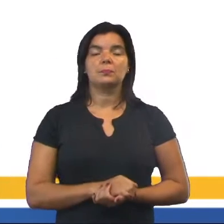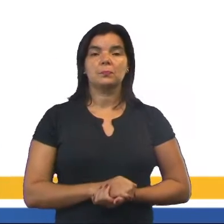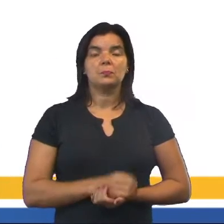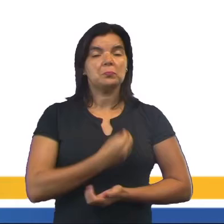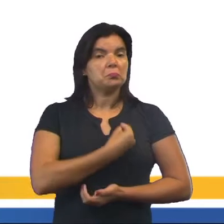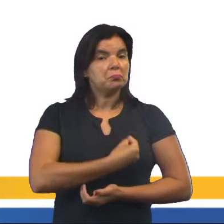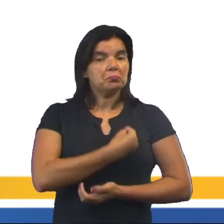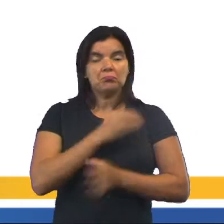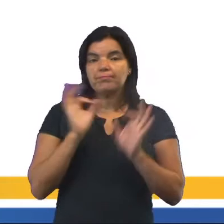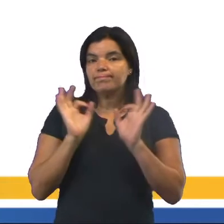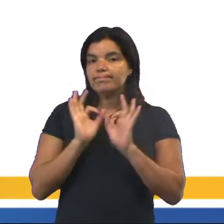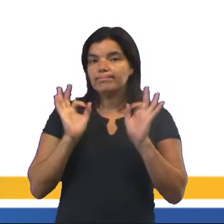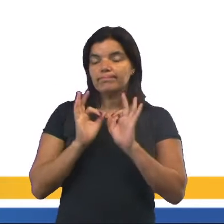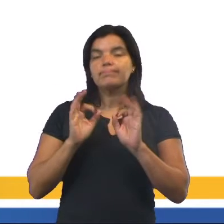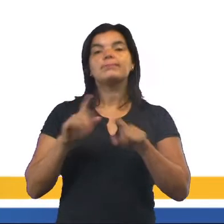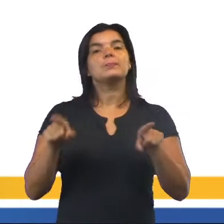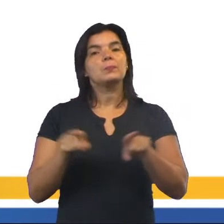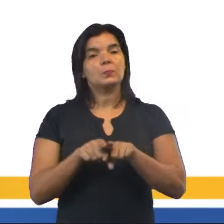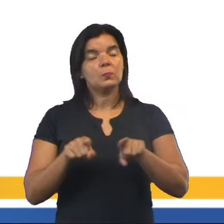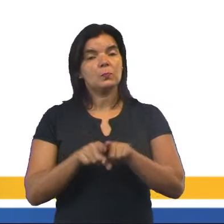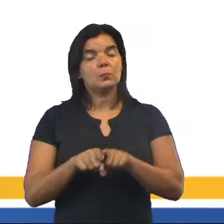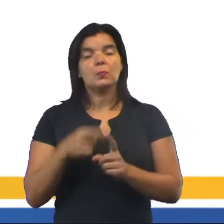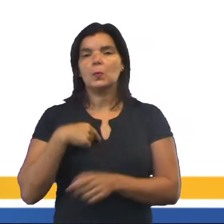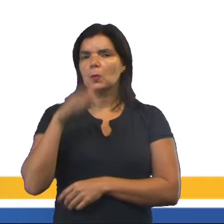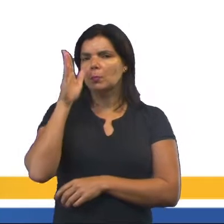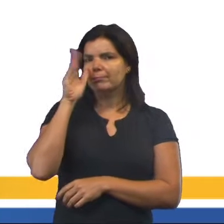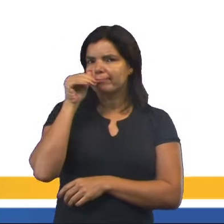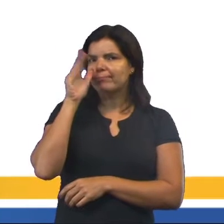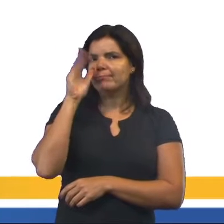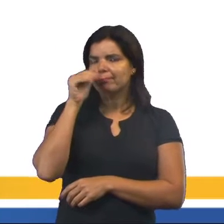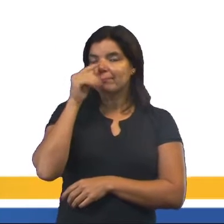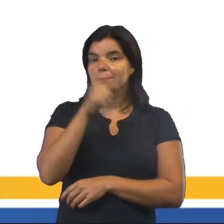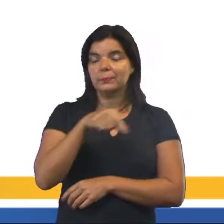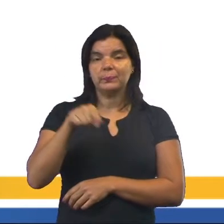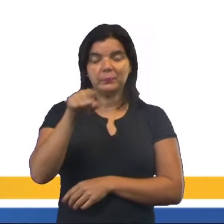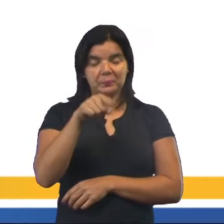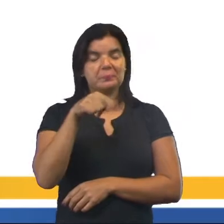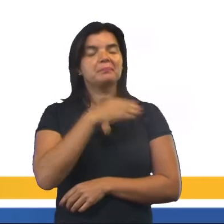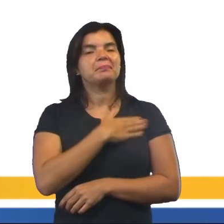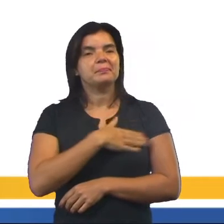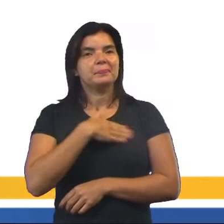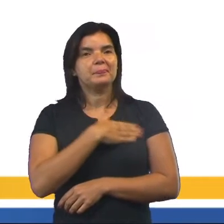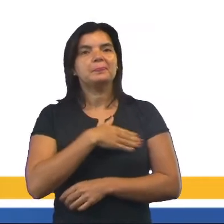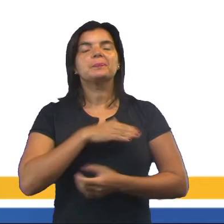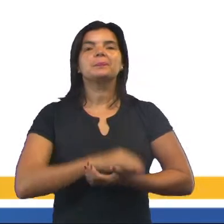não existem mais e elas são bastante curiosas, acredito que vocês vão gostar.